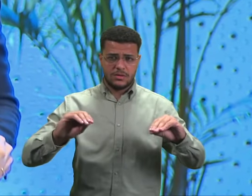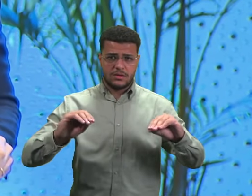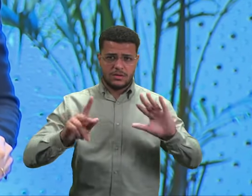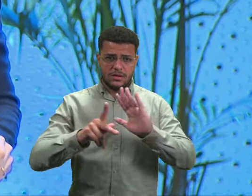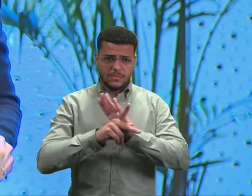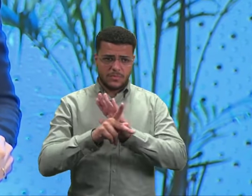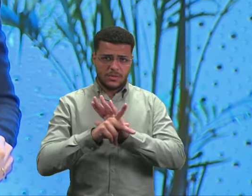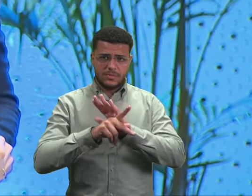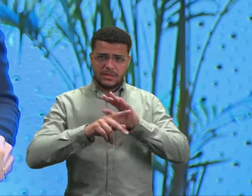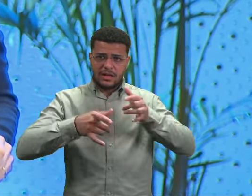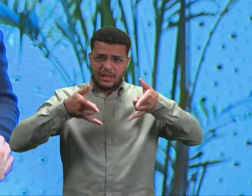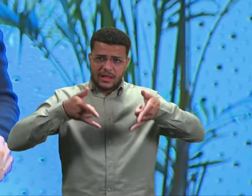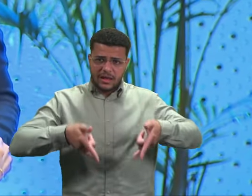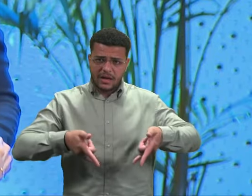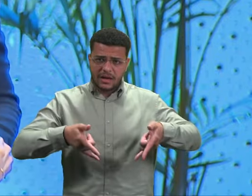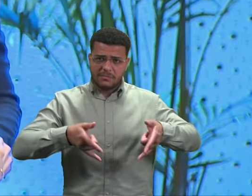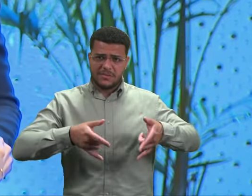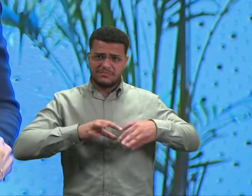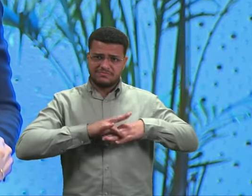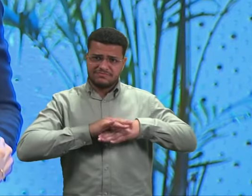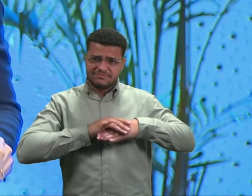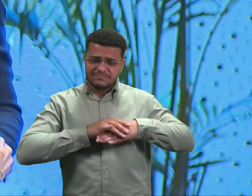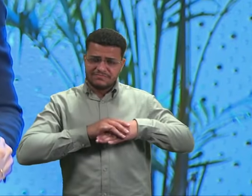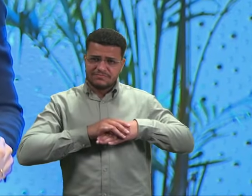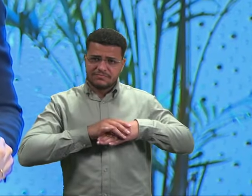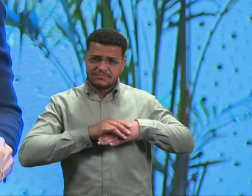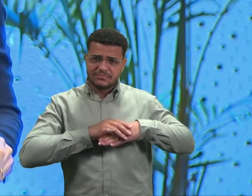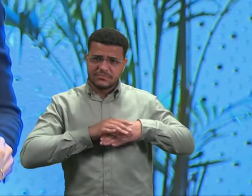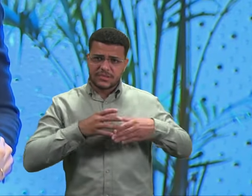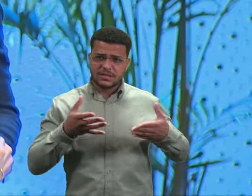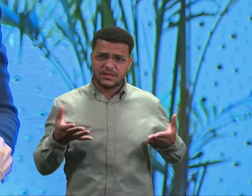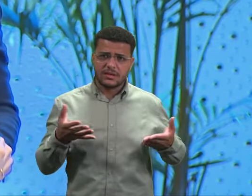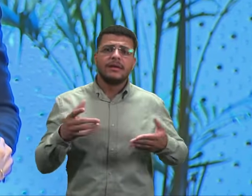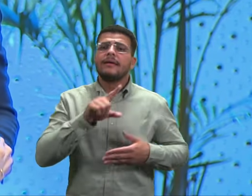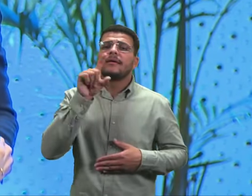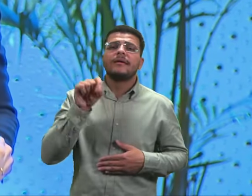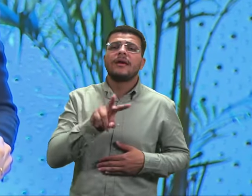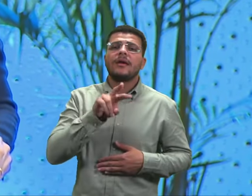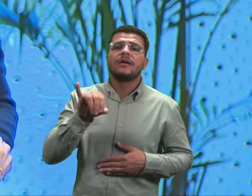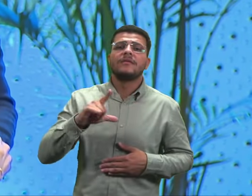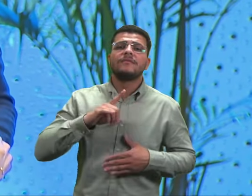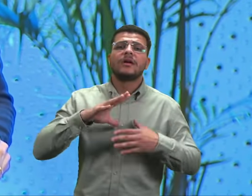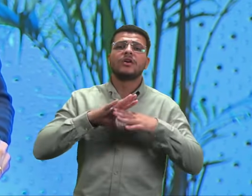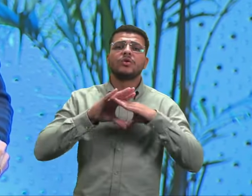enfermidade? Senhor, quem vai curar como tu curas?